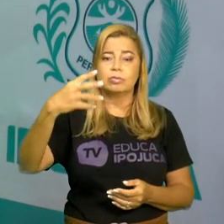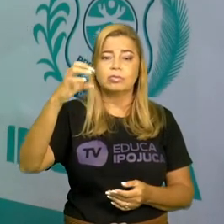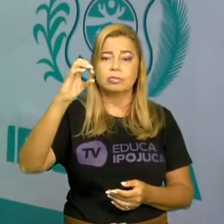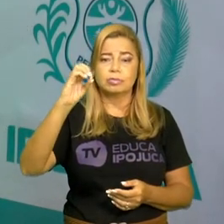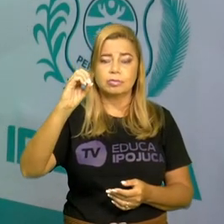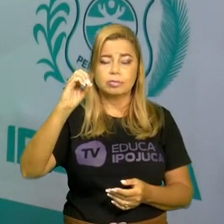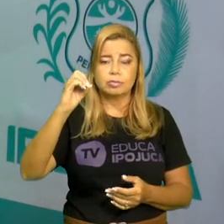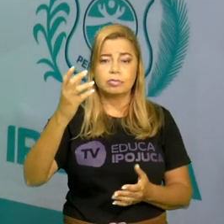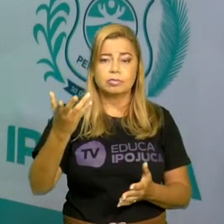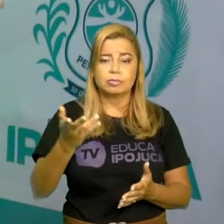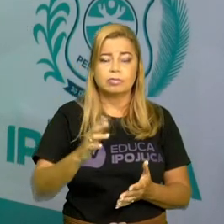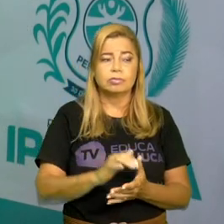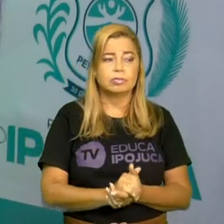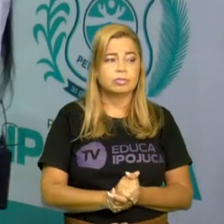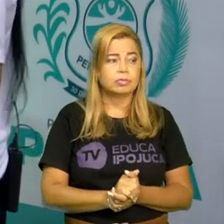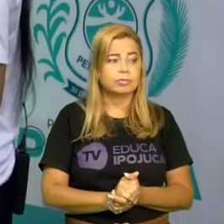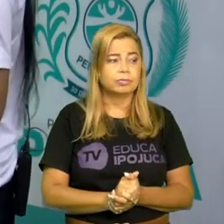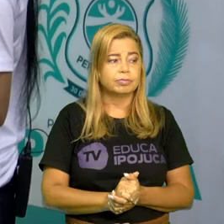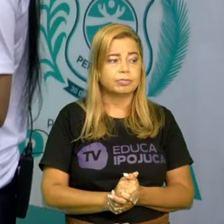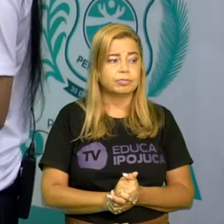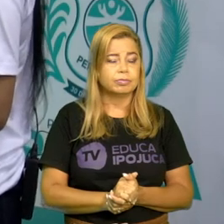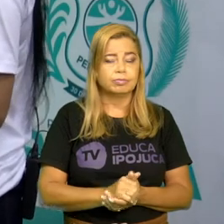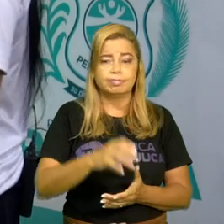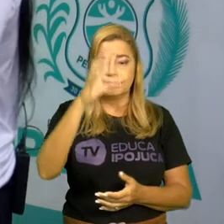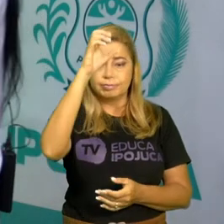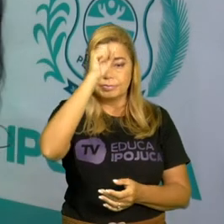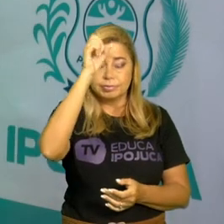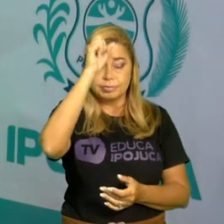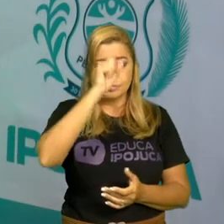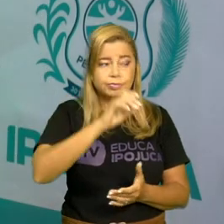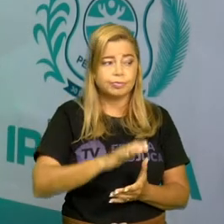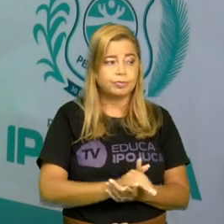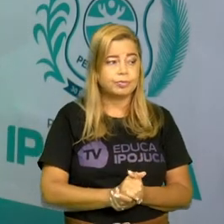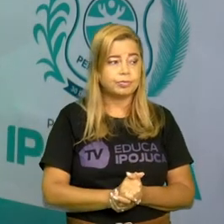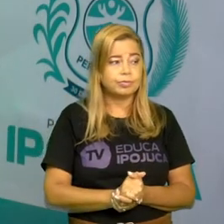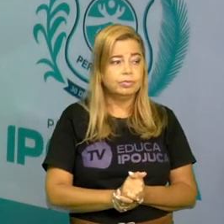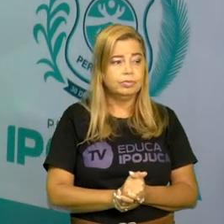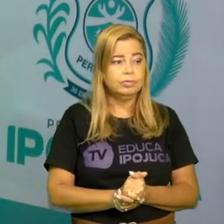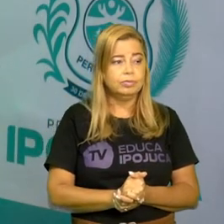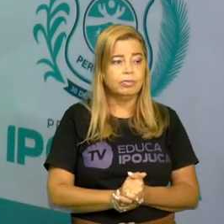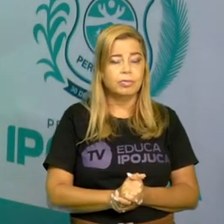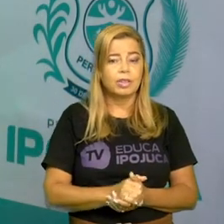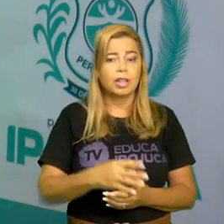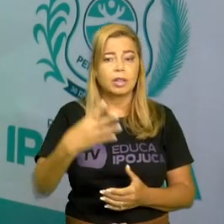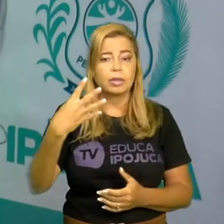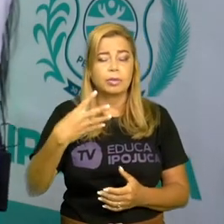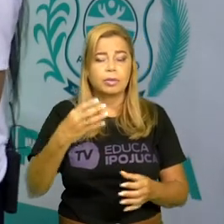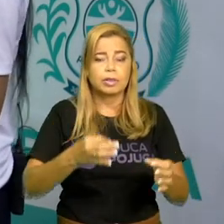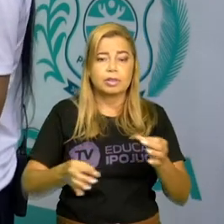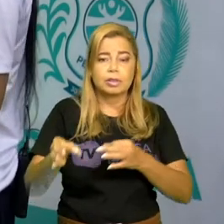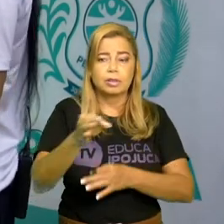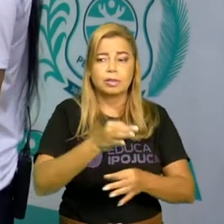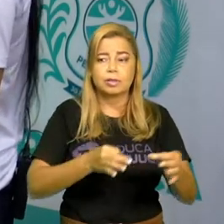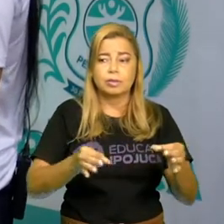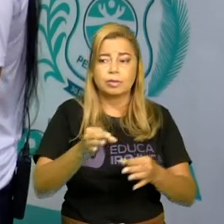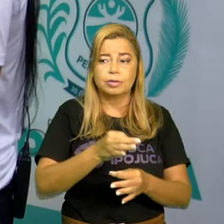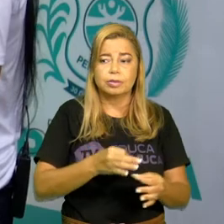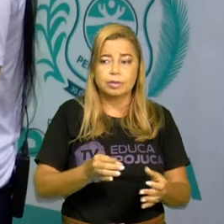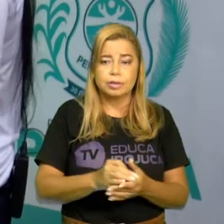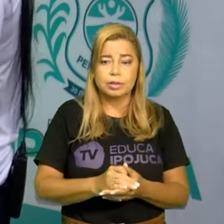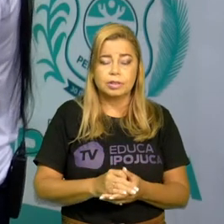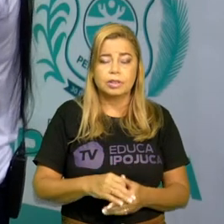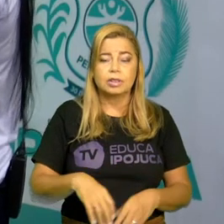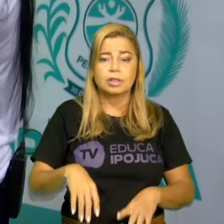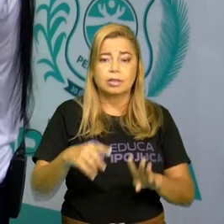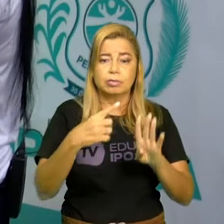tivesse 3132 assim você vai aprendendo Aqui nós temos a quarta hora que a unidade de milhar